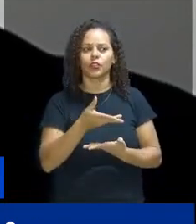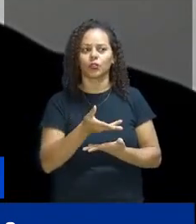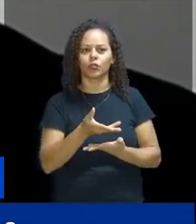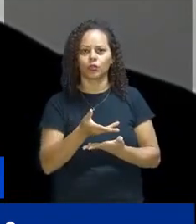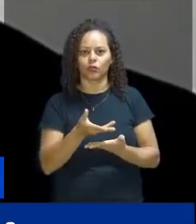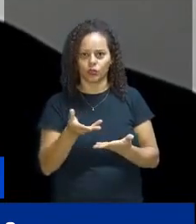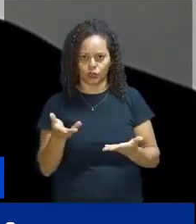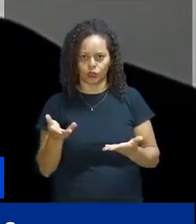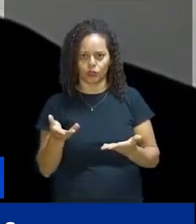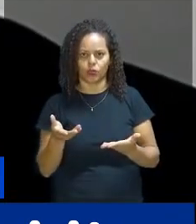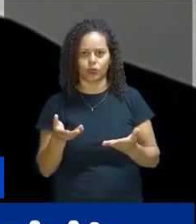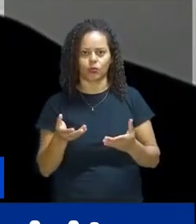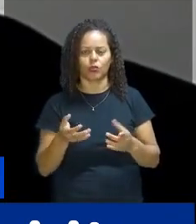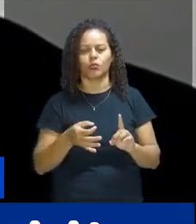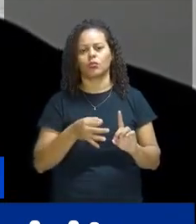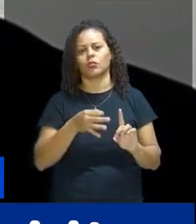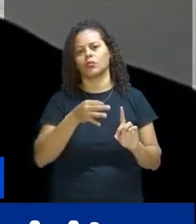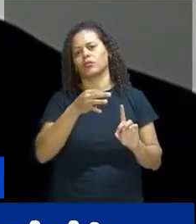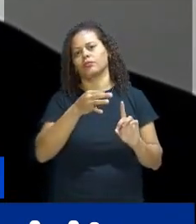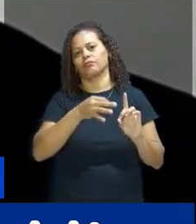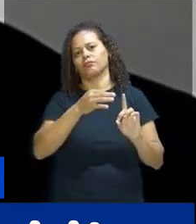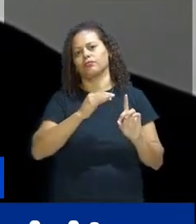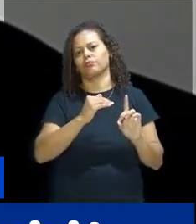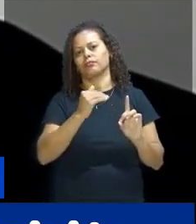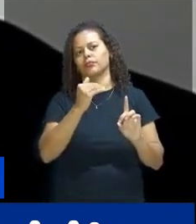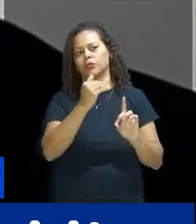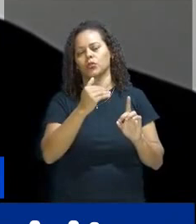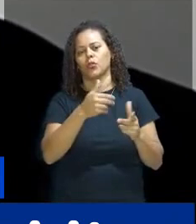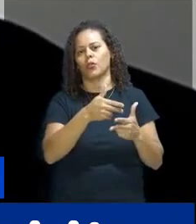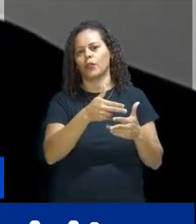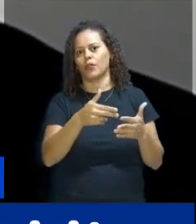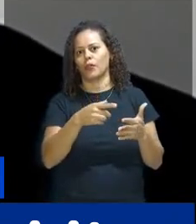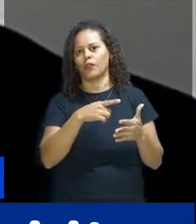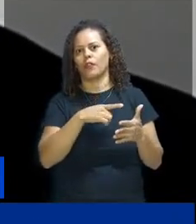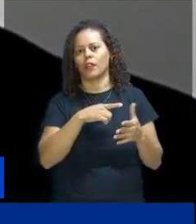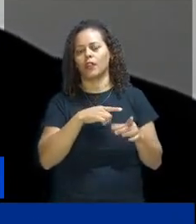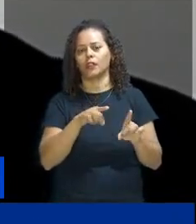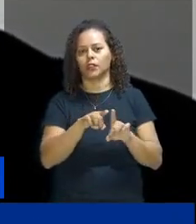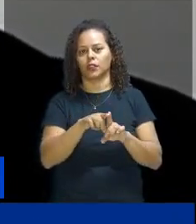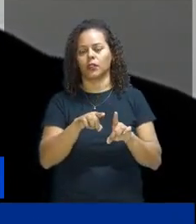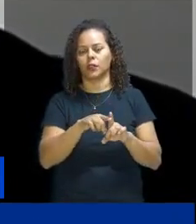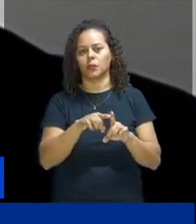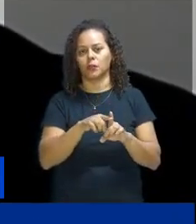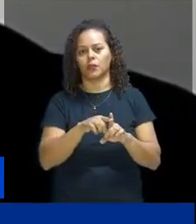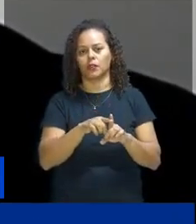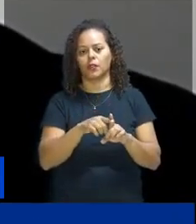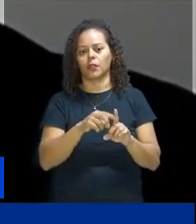Antônio, doutora procuradora do Ministério Público,